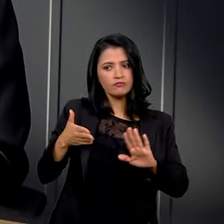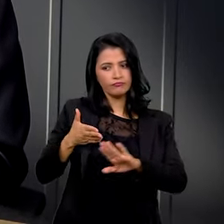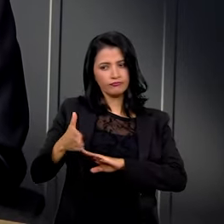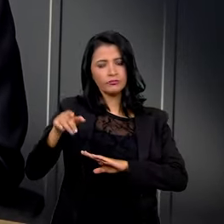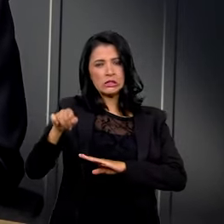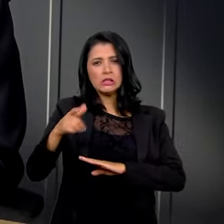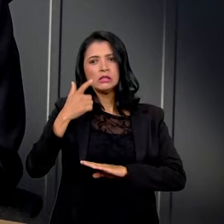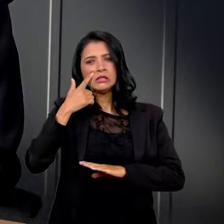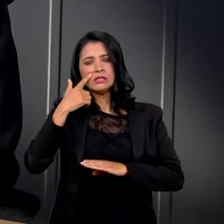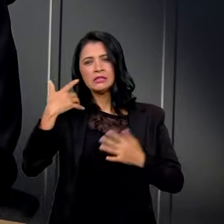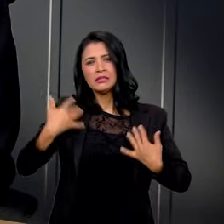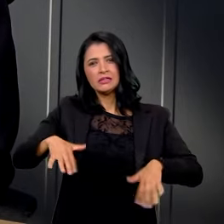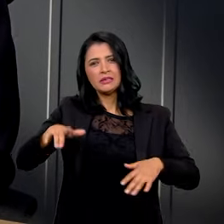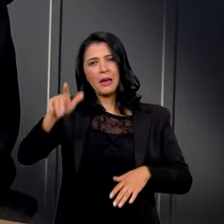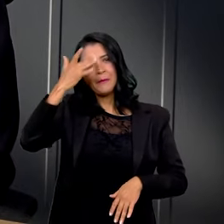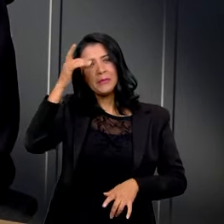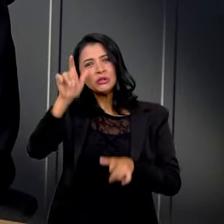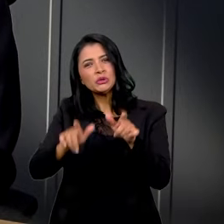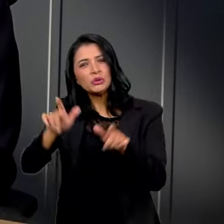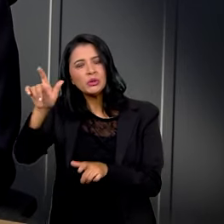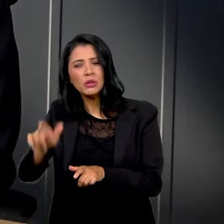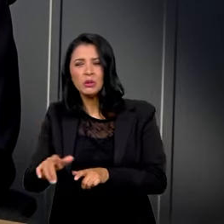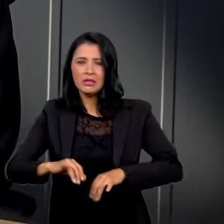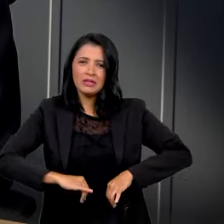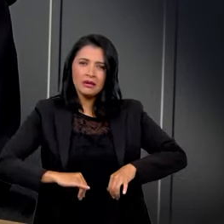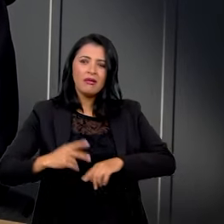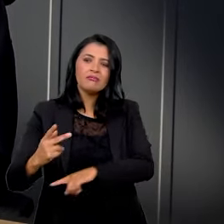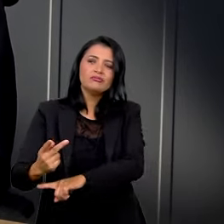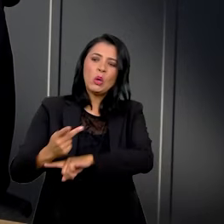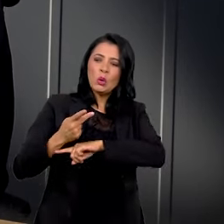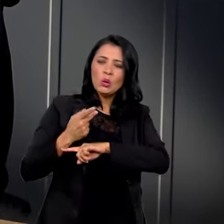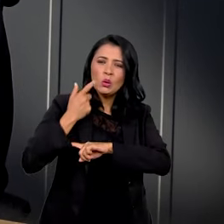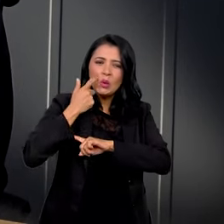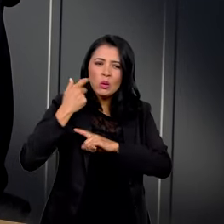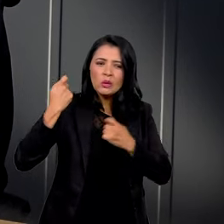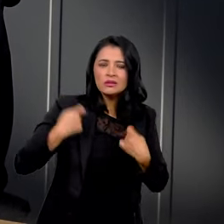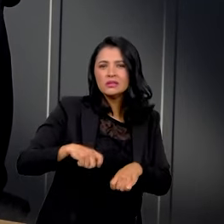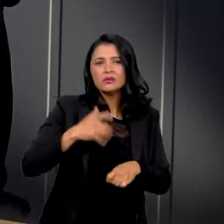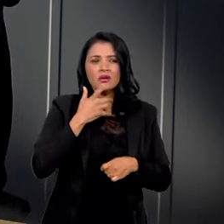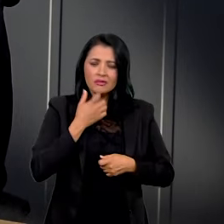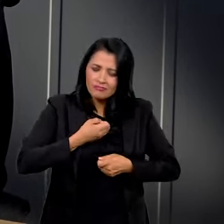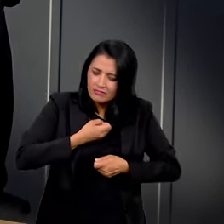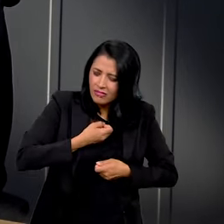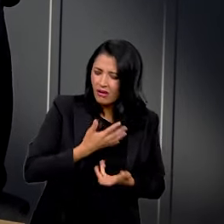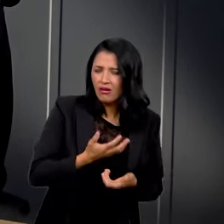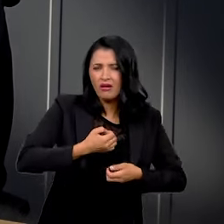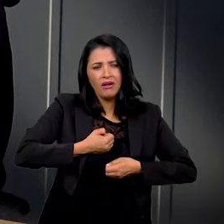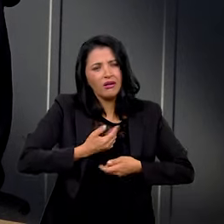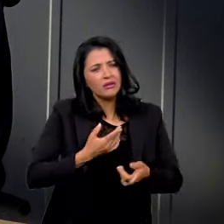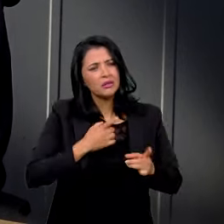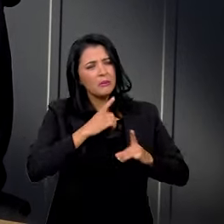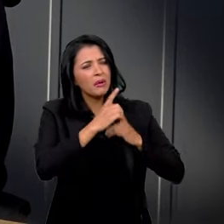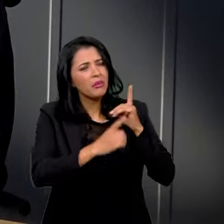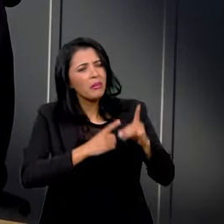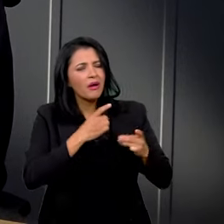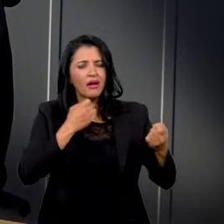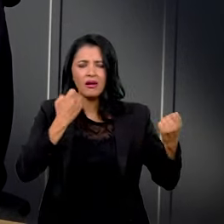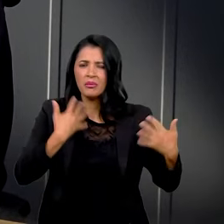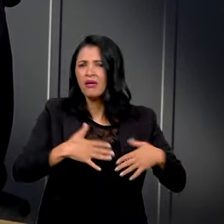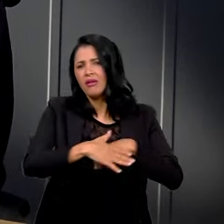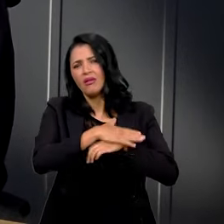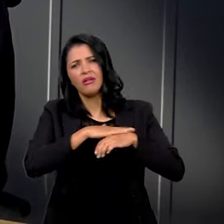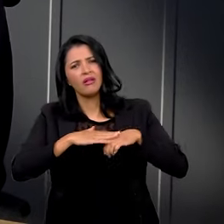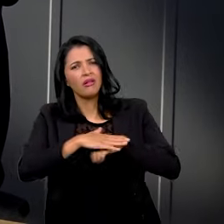de poder conversar um pouco e de poder desabafar mesmo aquilo que elas estão presenciando né Então as histórias são histórias tristes são